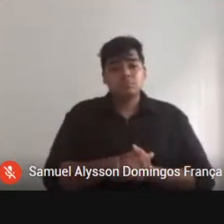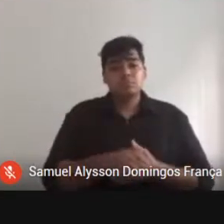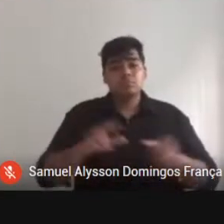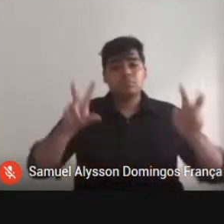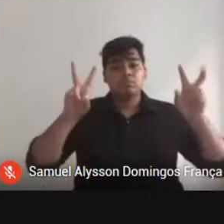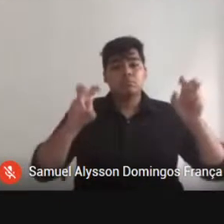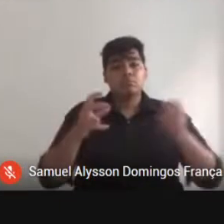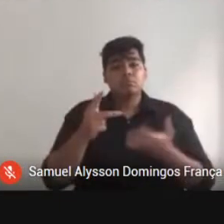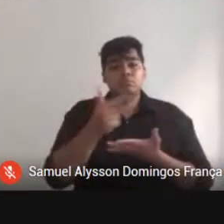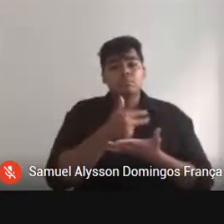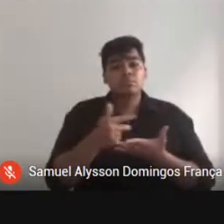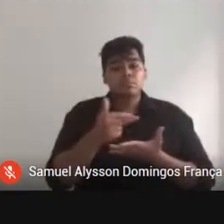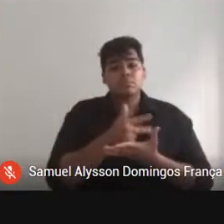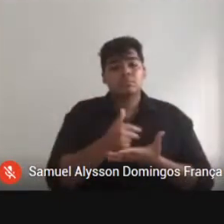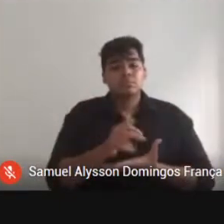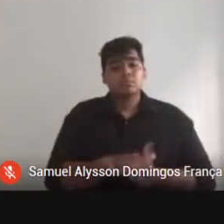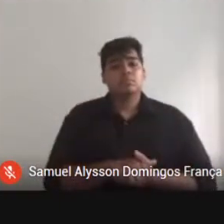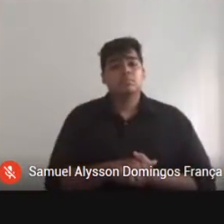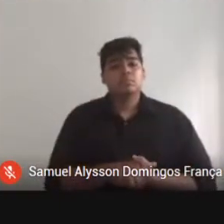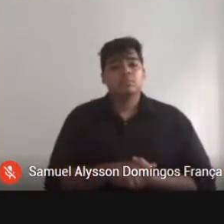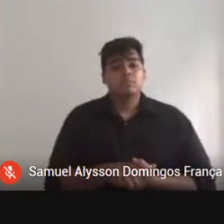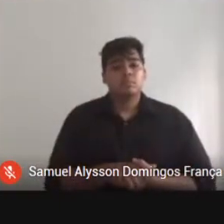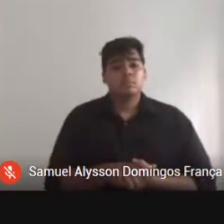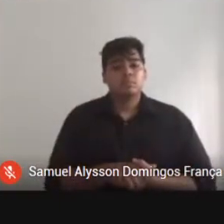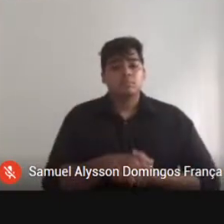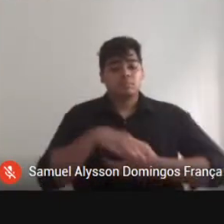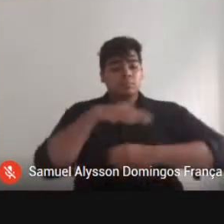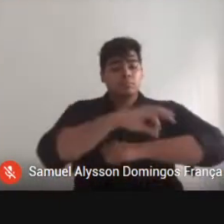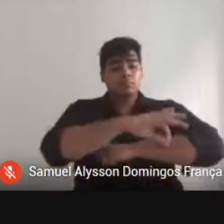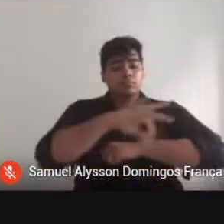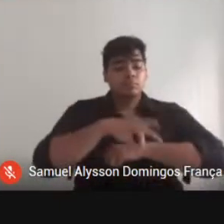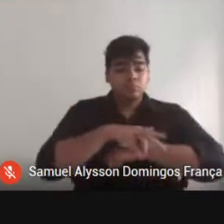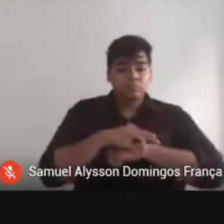desenho, vocês são arquitetos, designers,